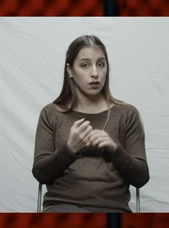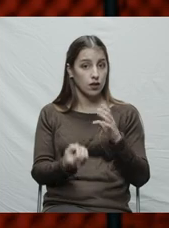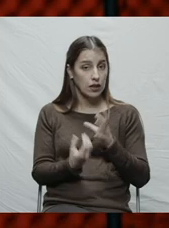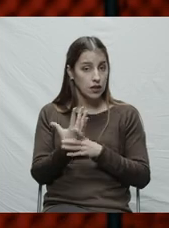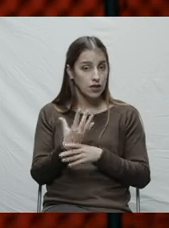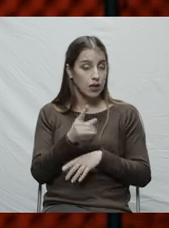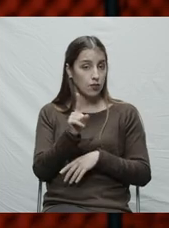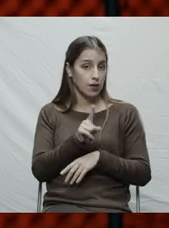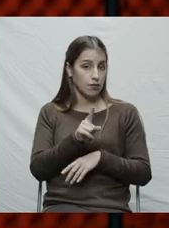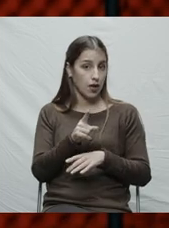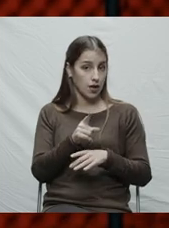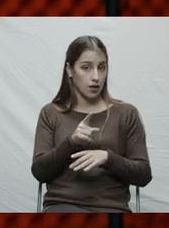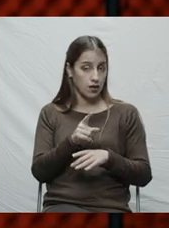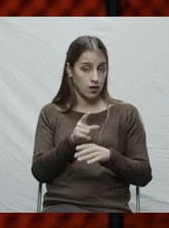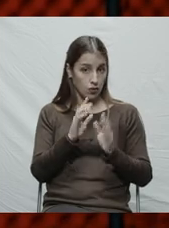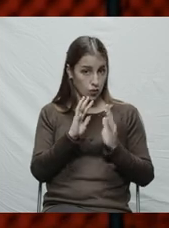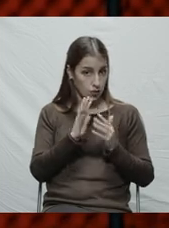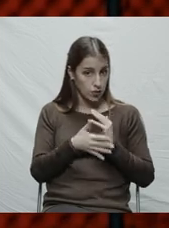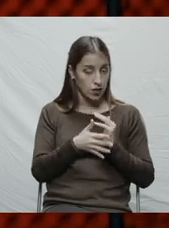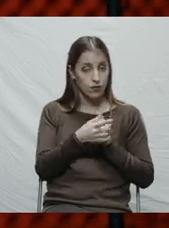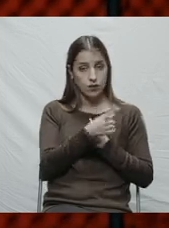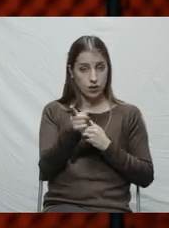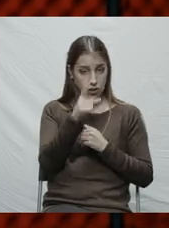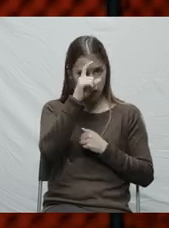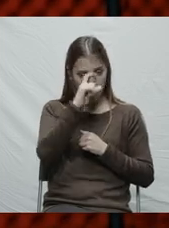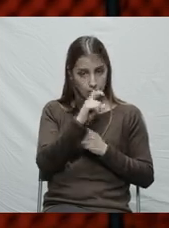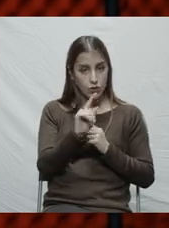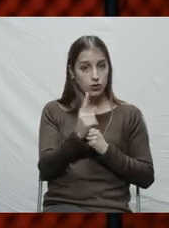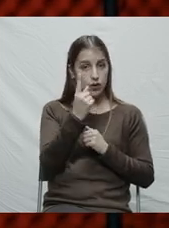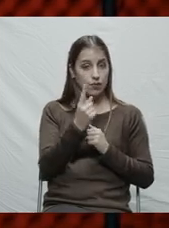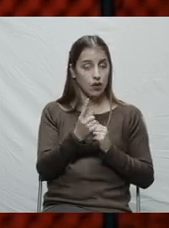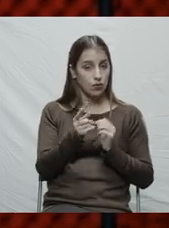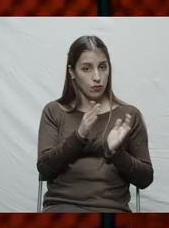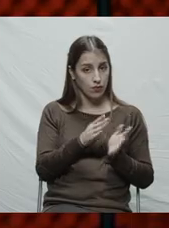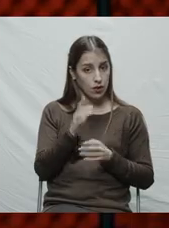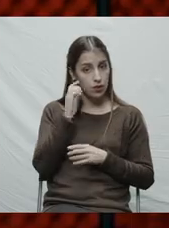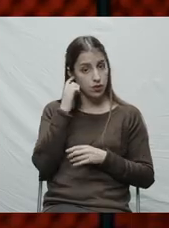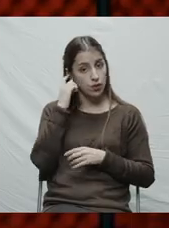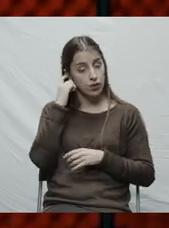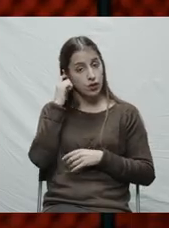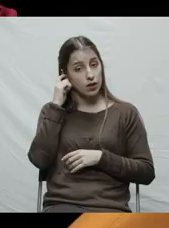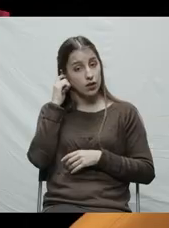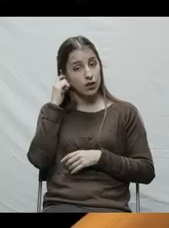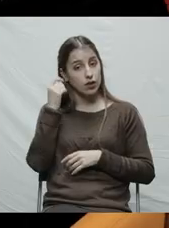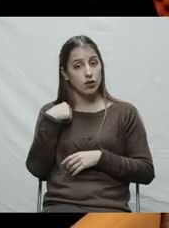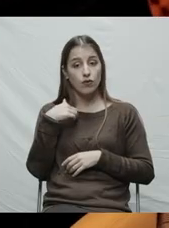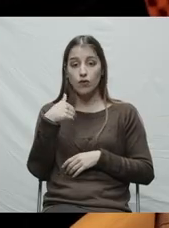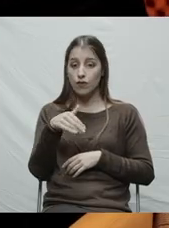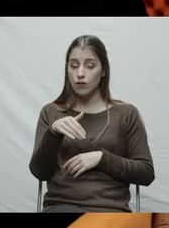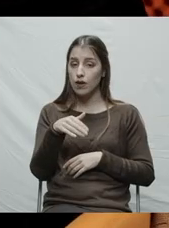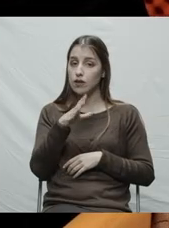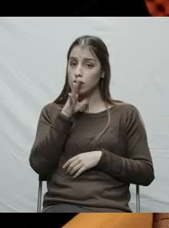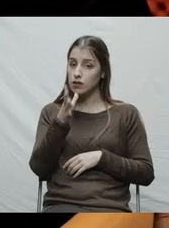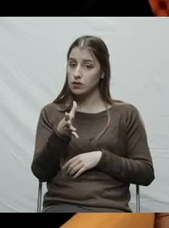criação. Como é que, recordam-se qual foi esse primeiro momento? Como é que foi essa primeira criação surgir? Se calhar vou deixar o explicar, mas eu só queria dizer que foi